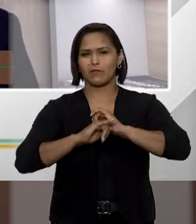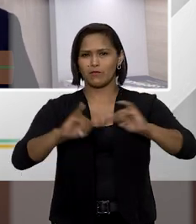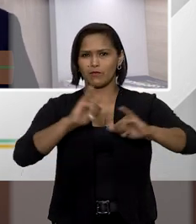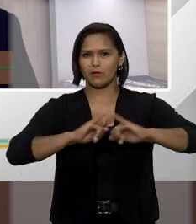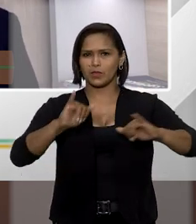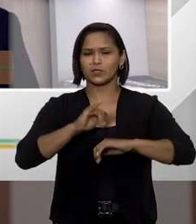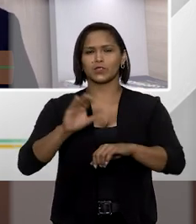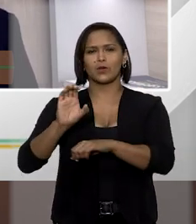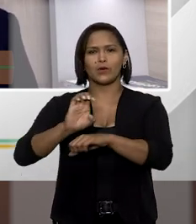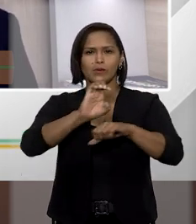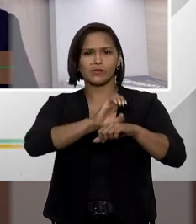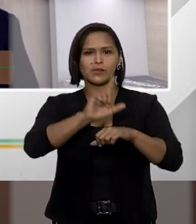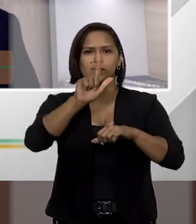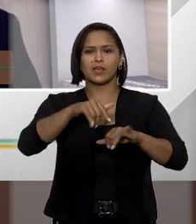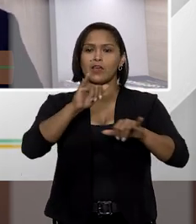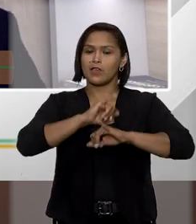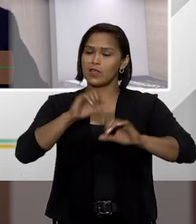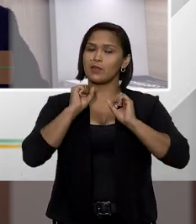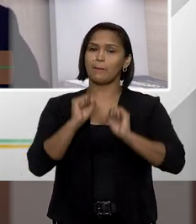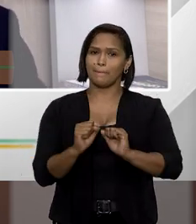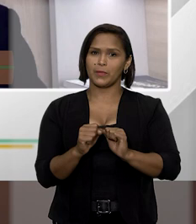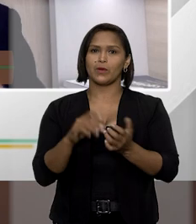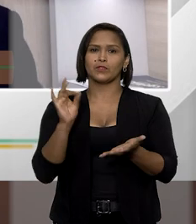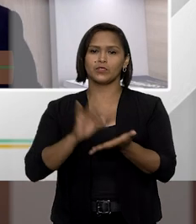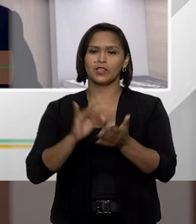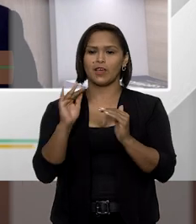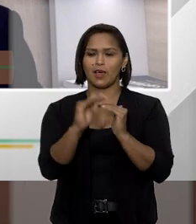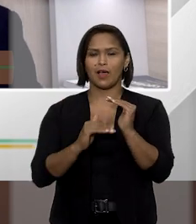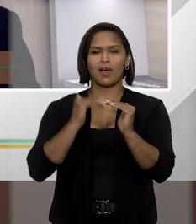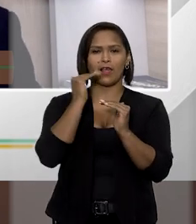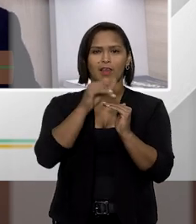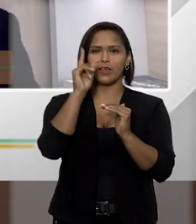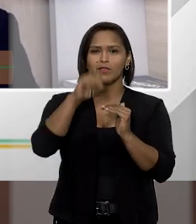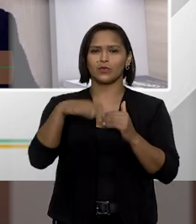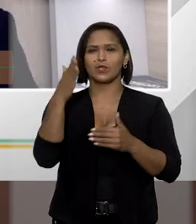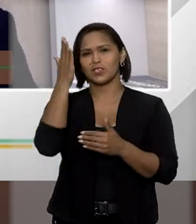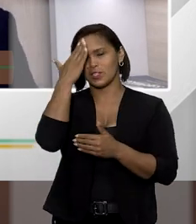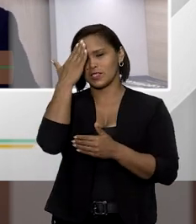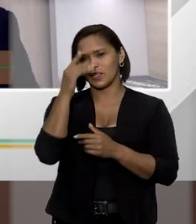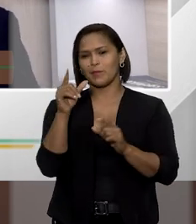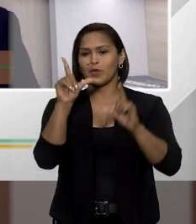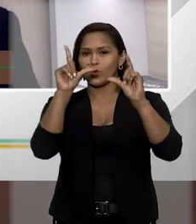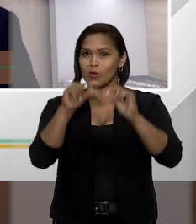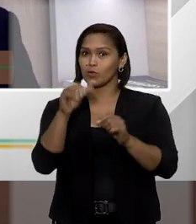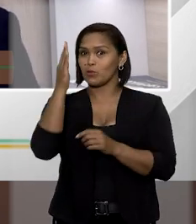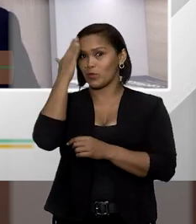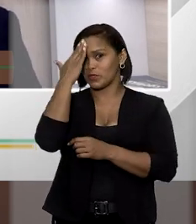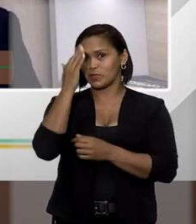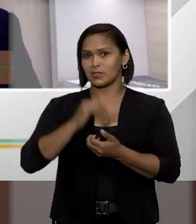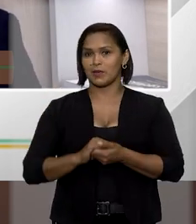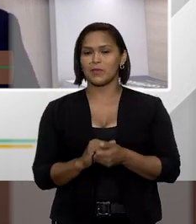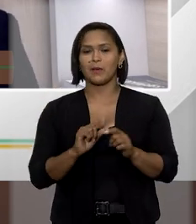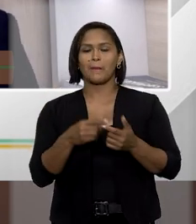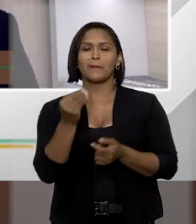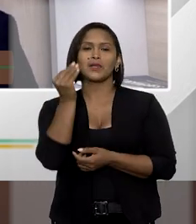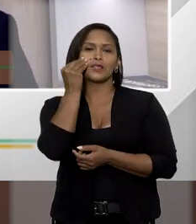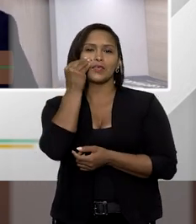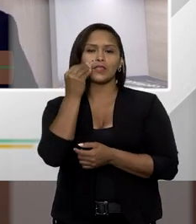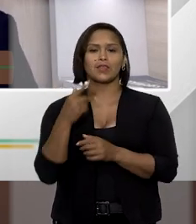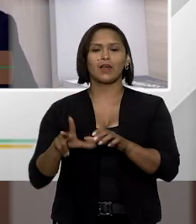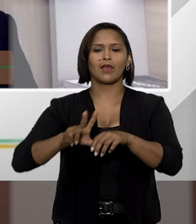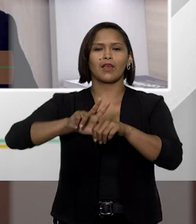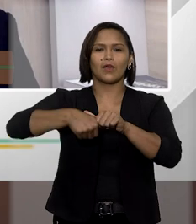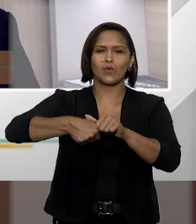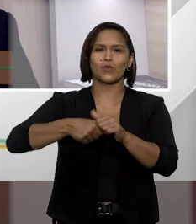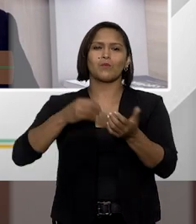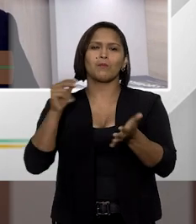ao Estado demonstração de que ele pode ir muito além do que já sabe ou do pouco que sabe, para tentar capturar,